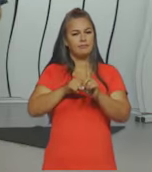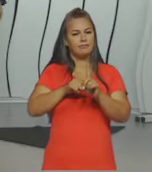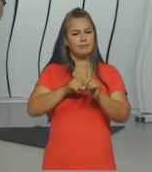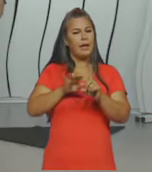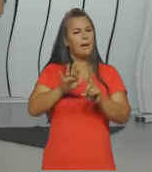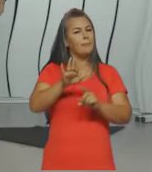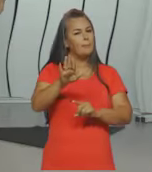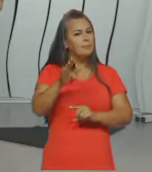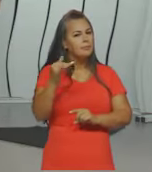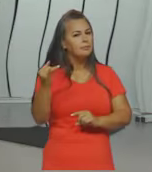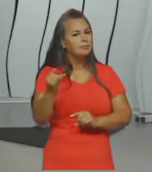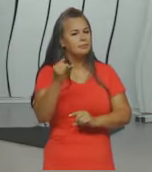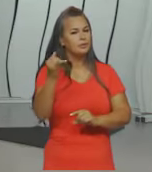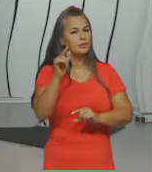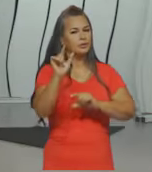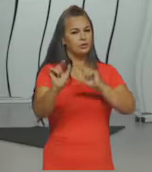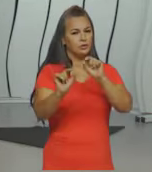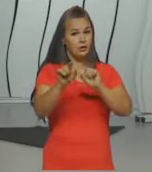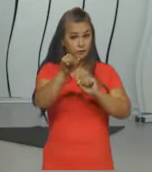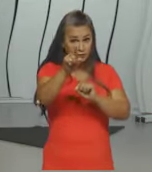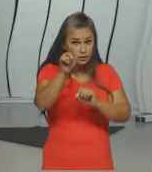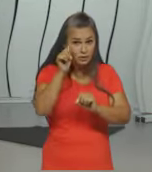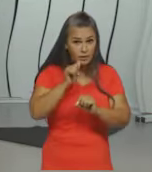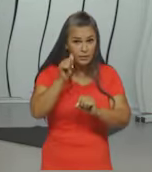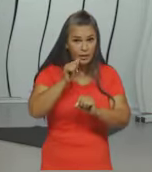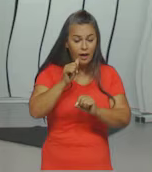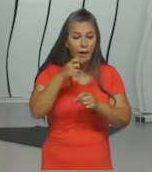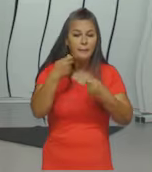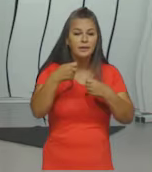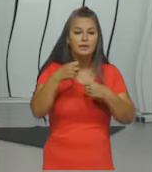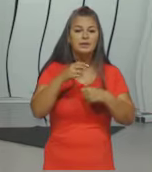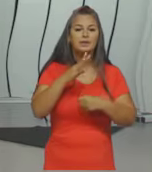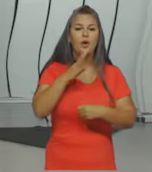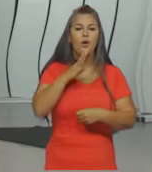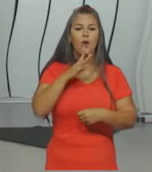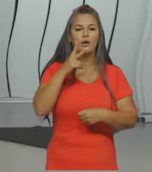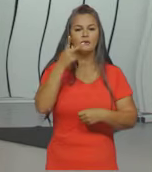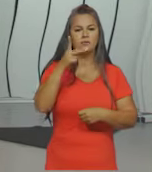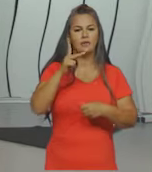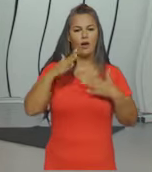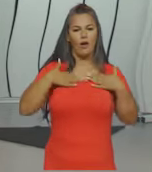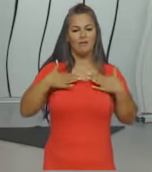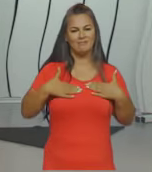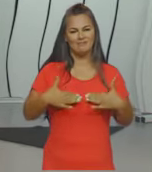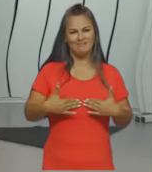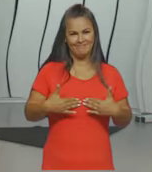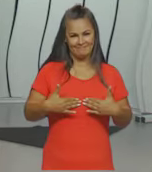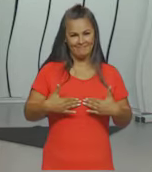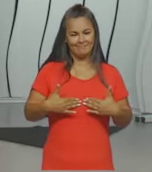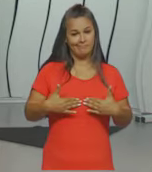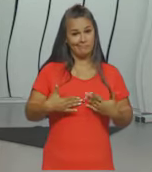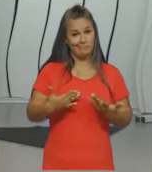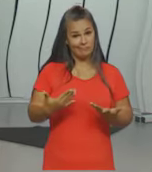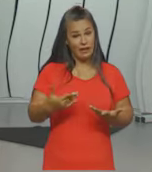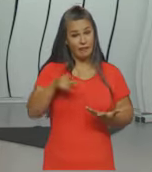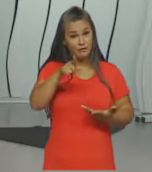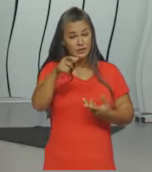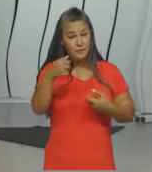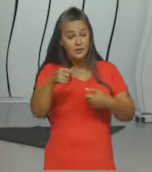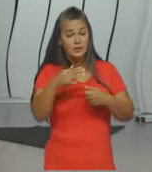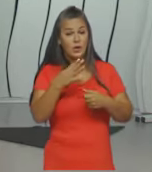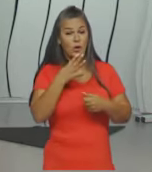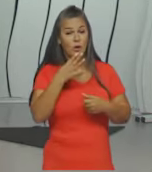conhecer, tá? Perceber que tudo isso é muito natural, conhecer o seu corpo, então façam isso, pega o calendário e vão